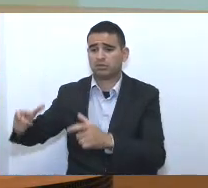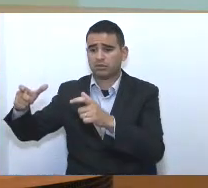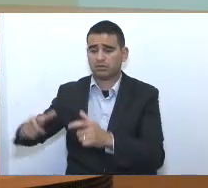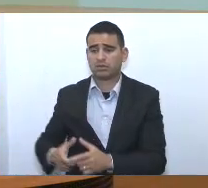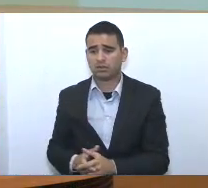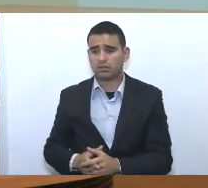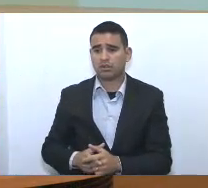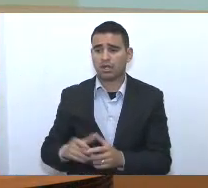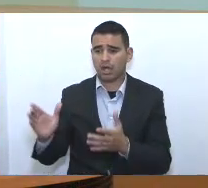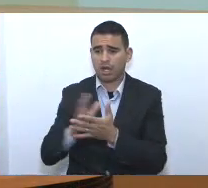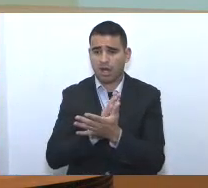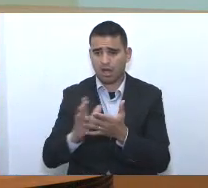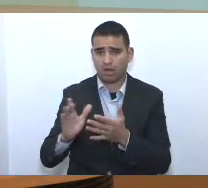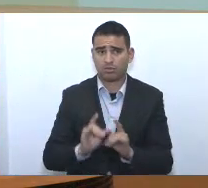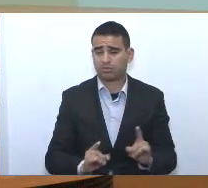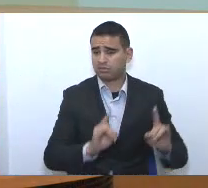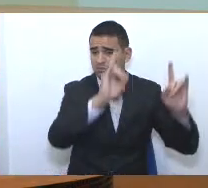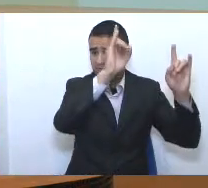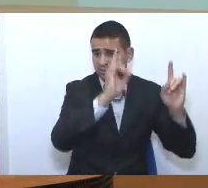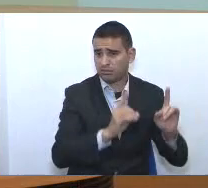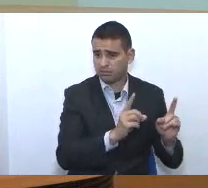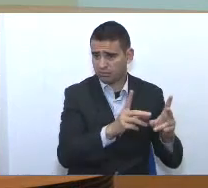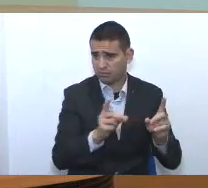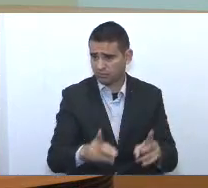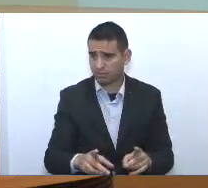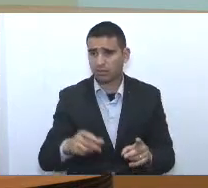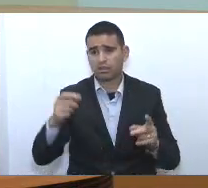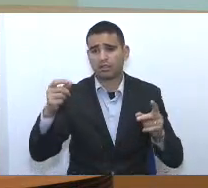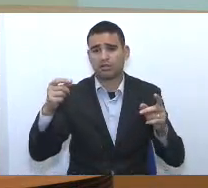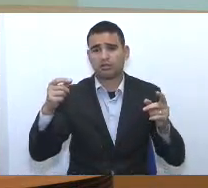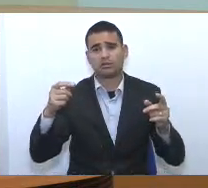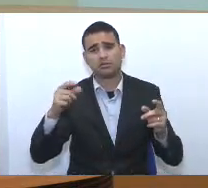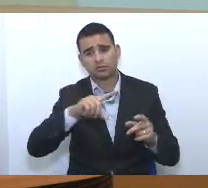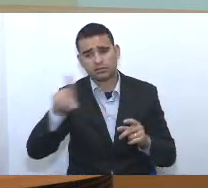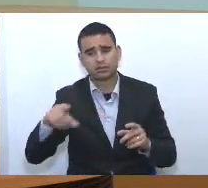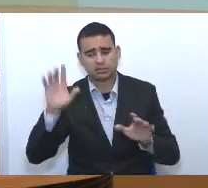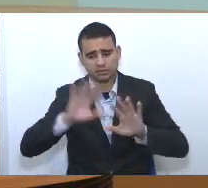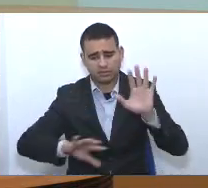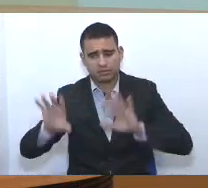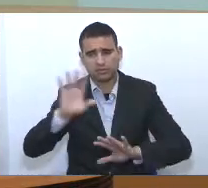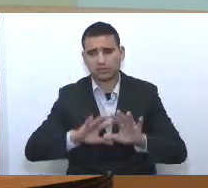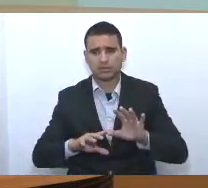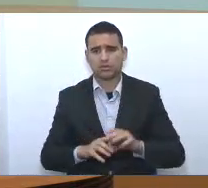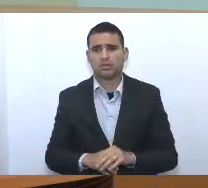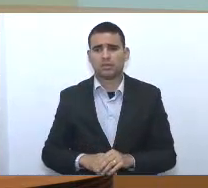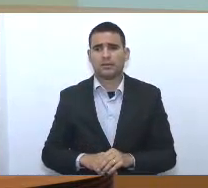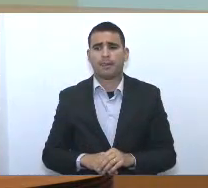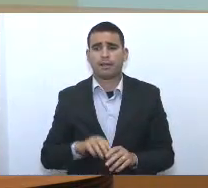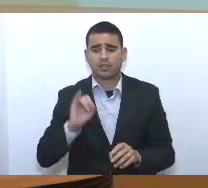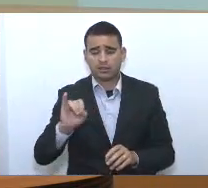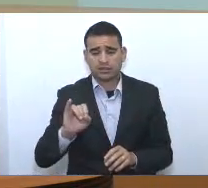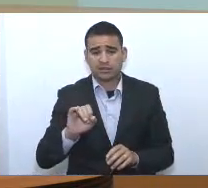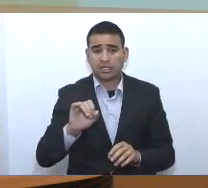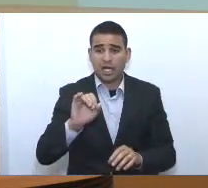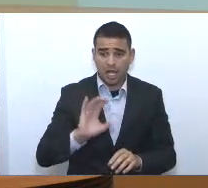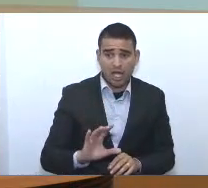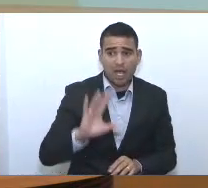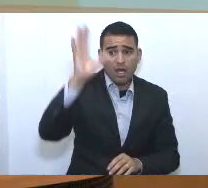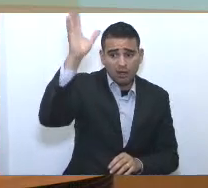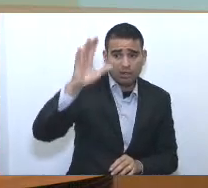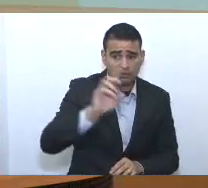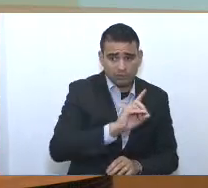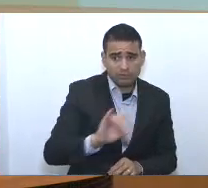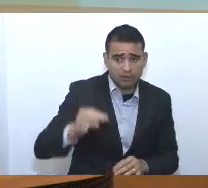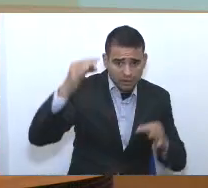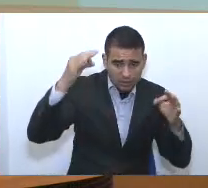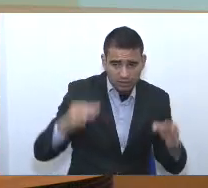que estão todos equivocados. Eu, como parlamentar, se isso vir a ocorrer, Eu, já que a prefeitura